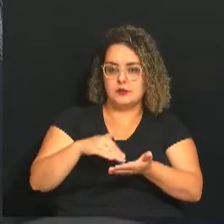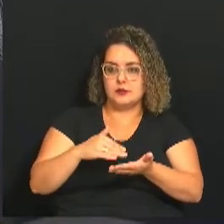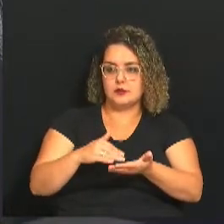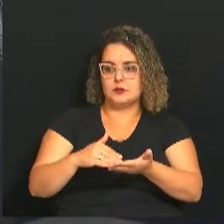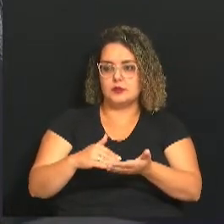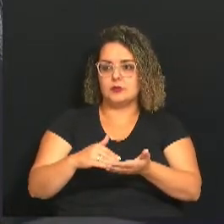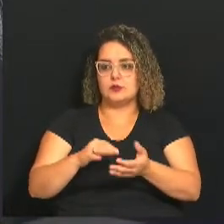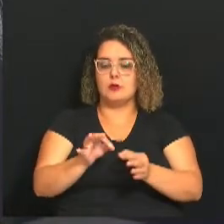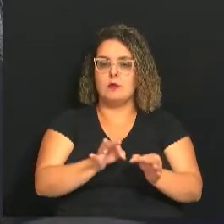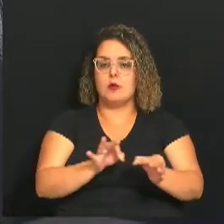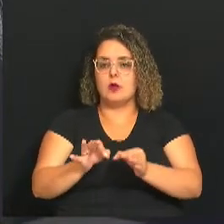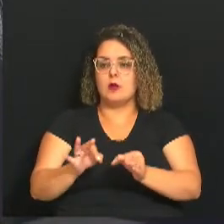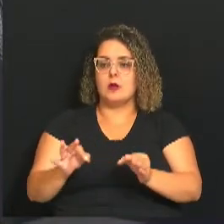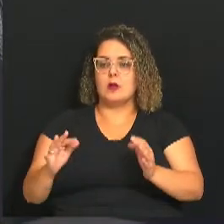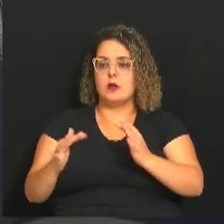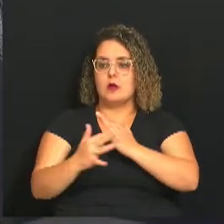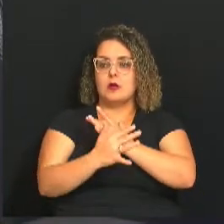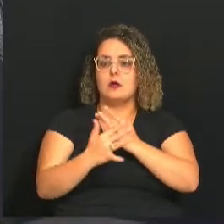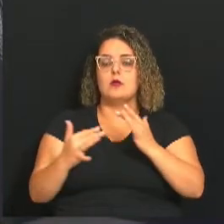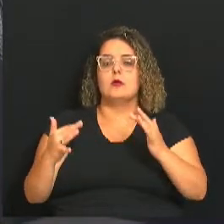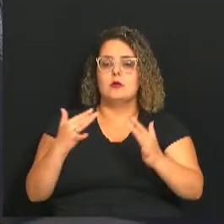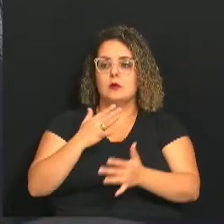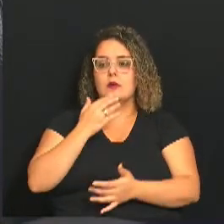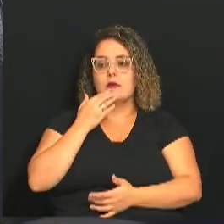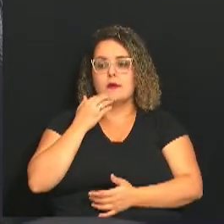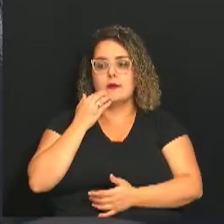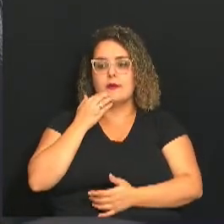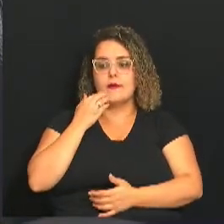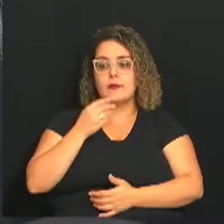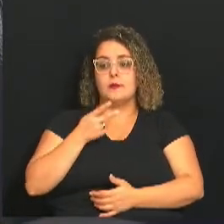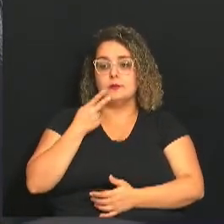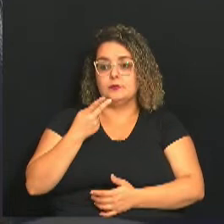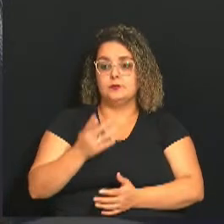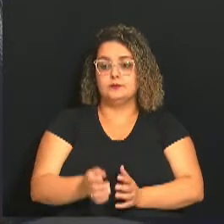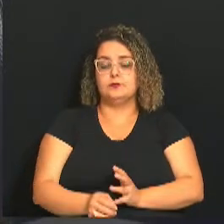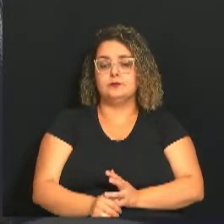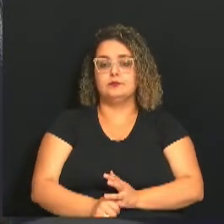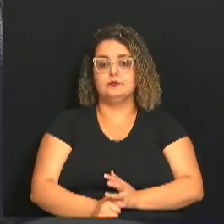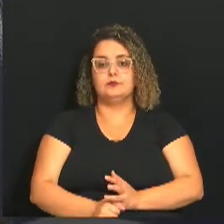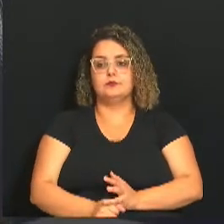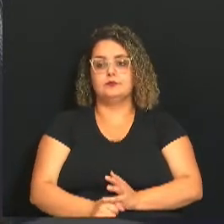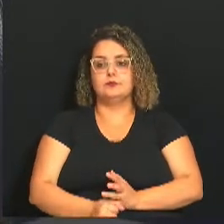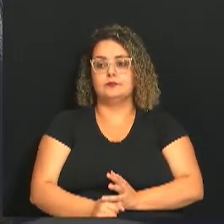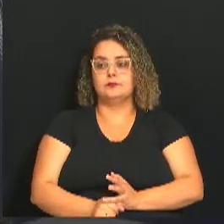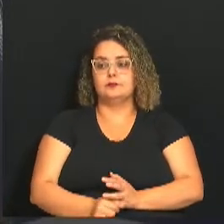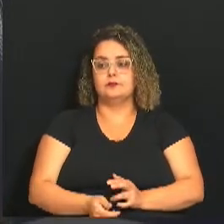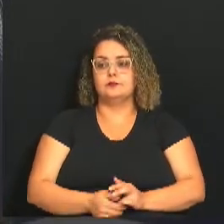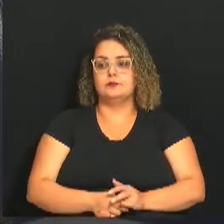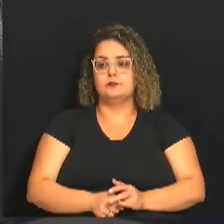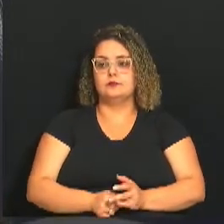que ele possa fazer a sua abordagem. Nós procuramos, para os eventos que nós